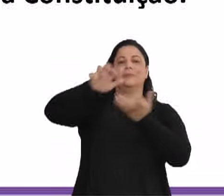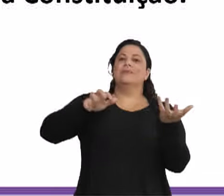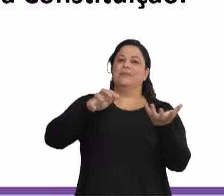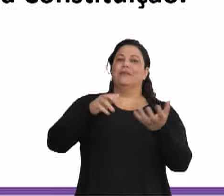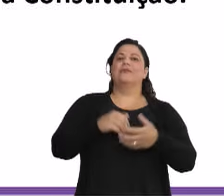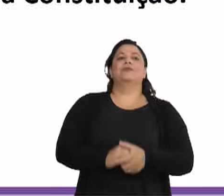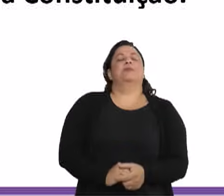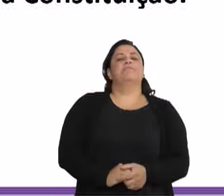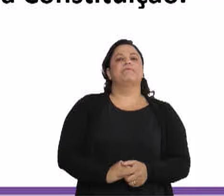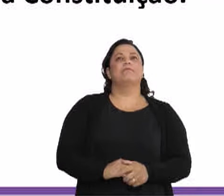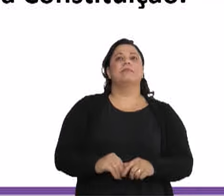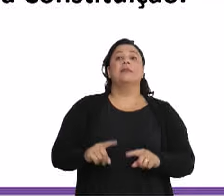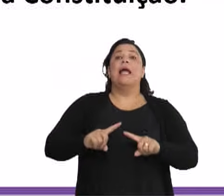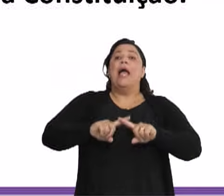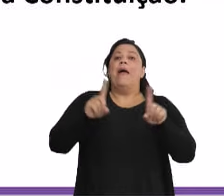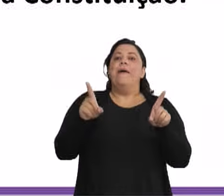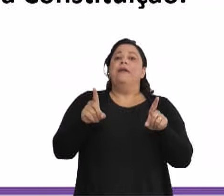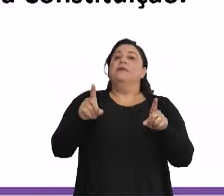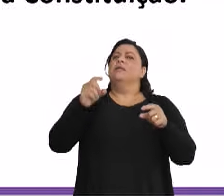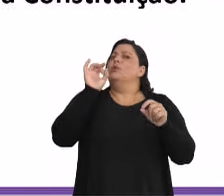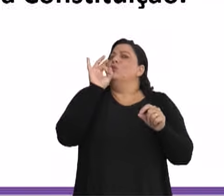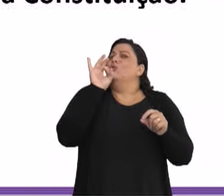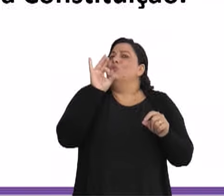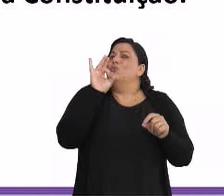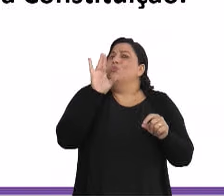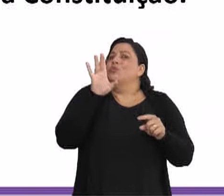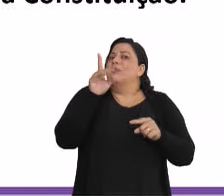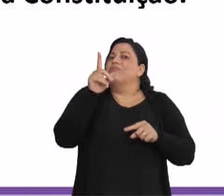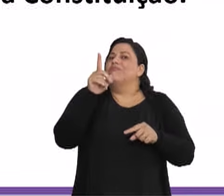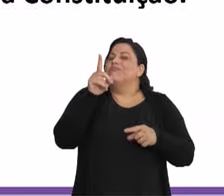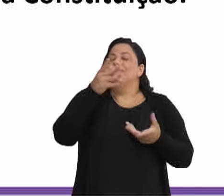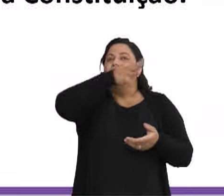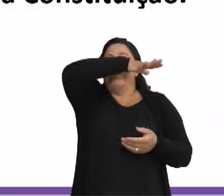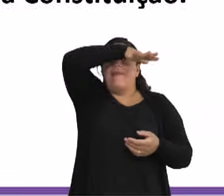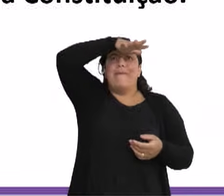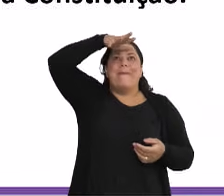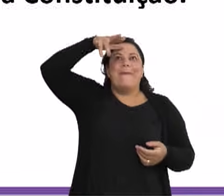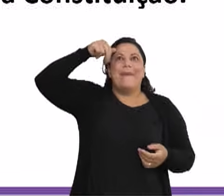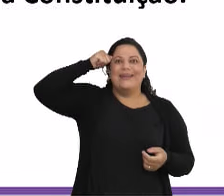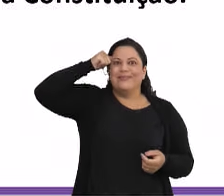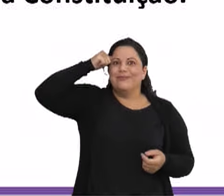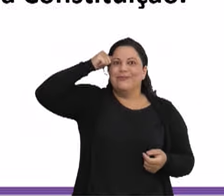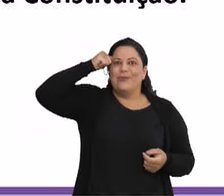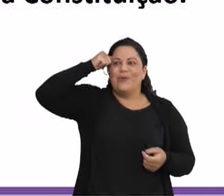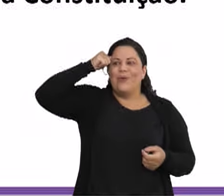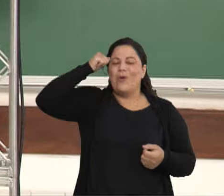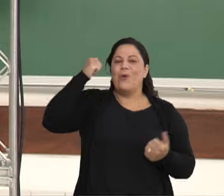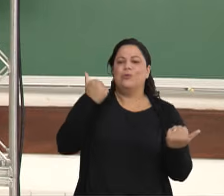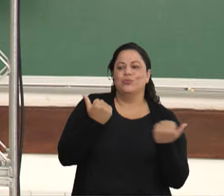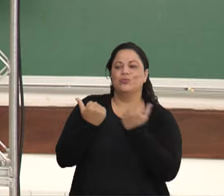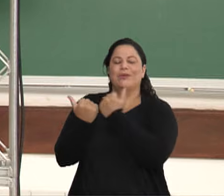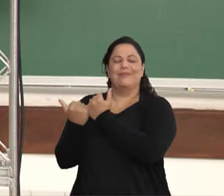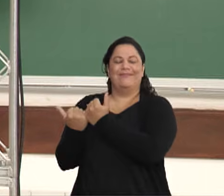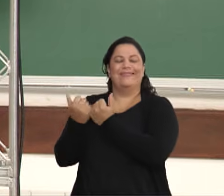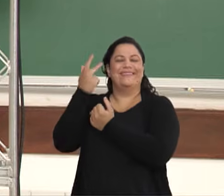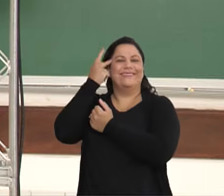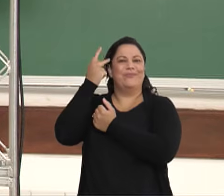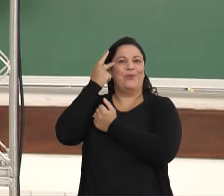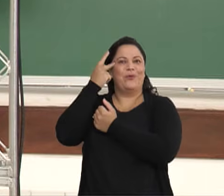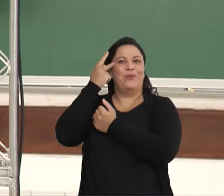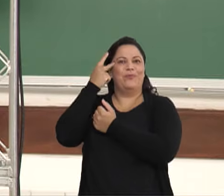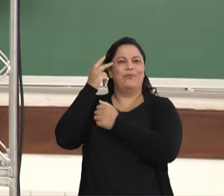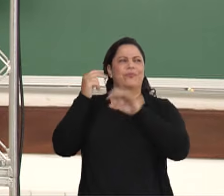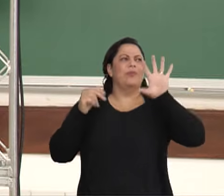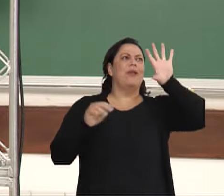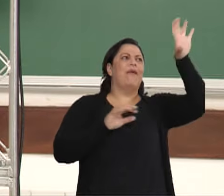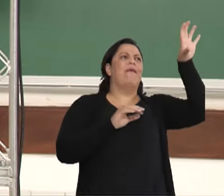Apenas Mato Grosso apoiou São Paulo. Olha isso, só Mato Grosso. Nenhum outro estado do Brasil quis apoiar São Paulo nessa briga